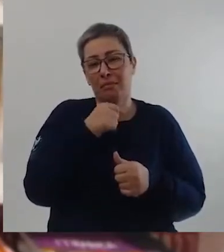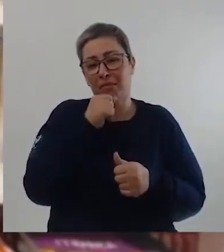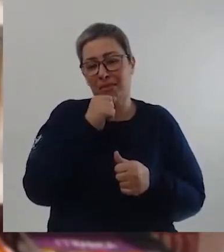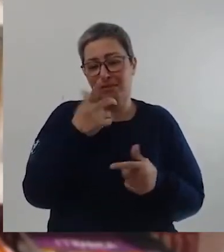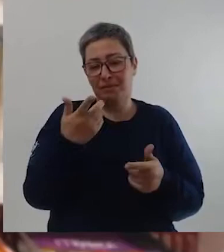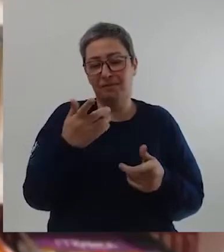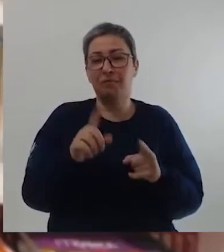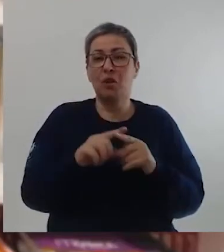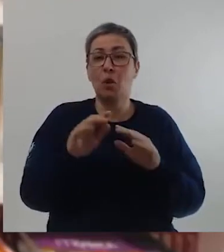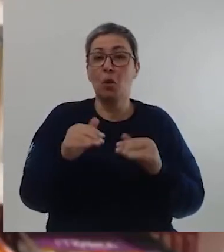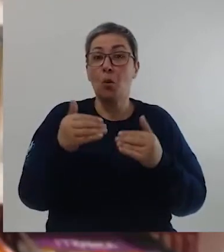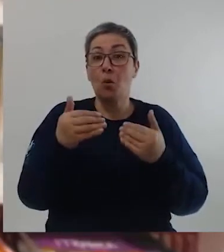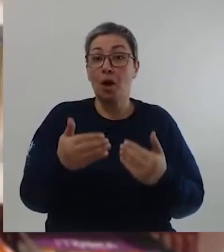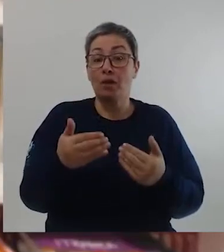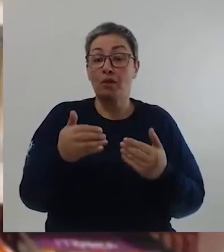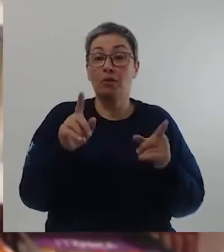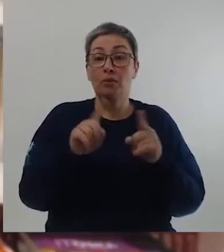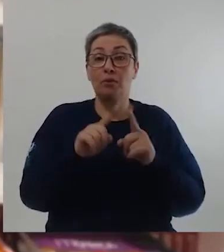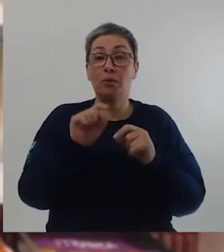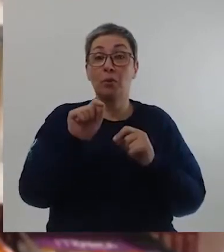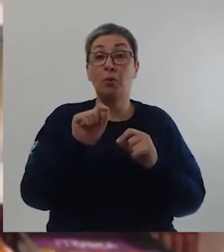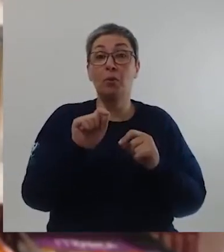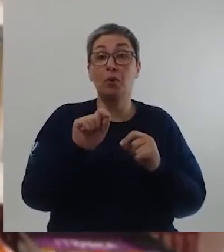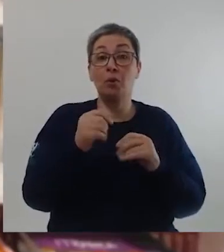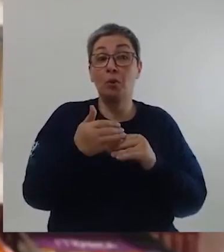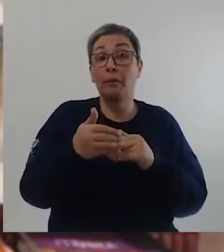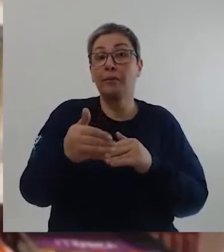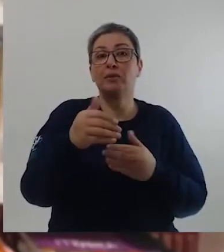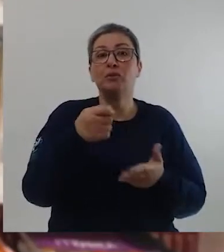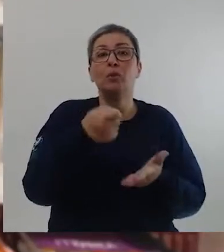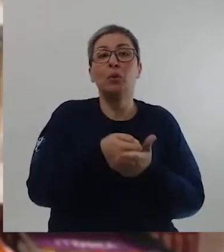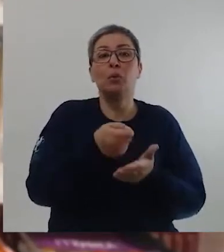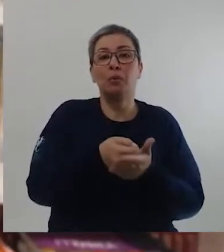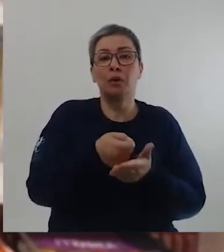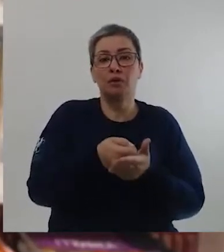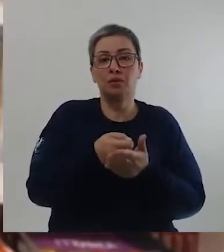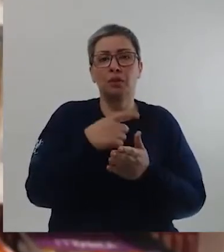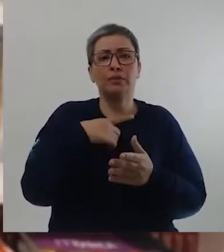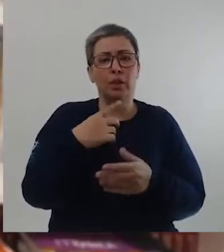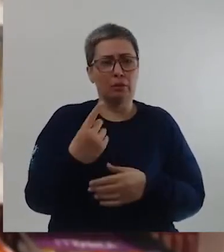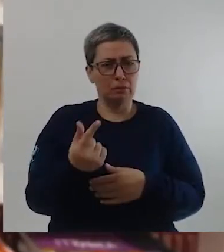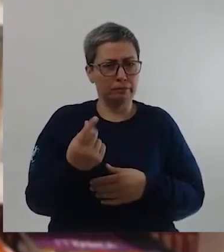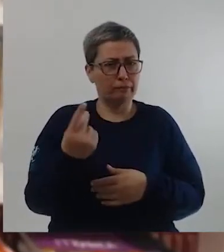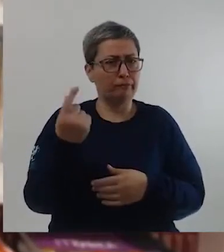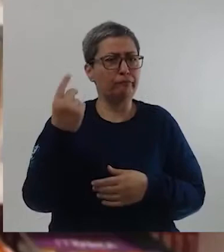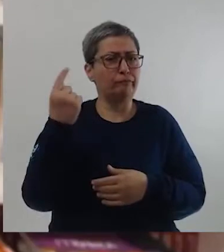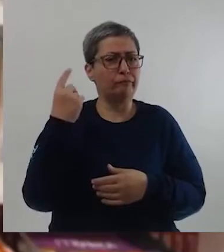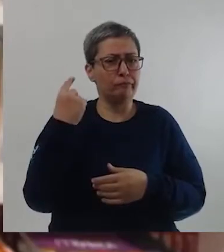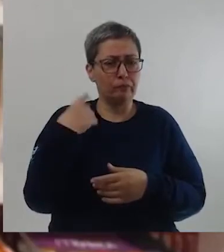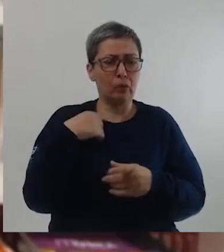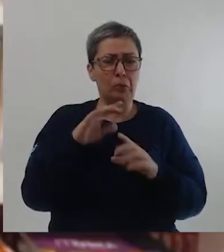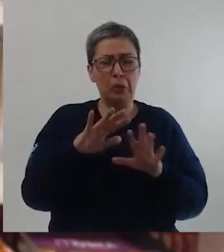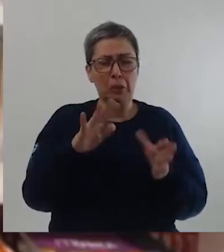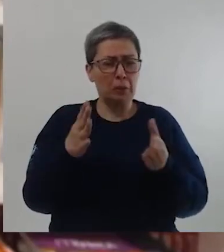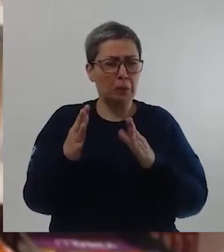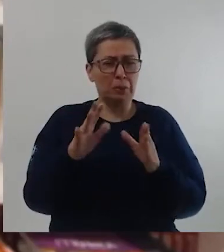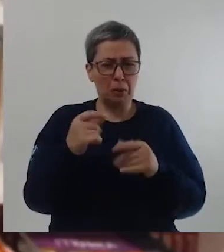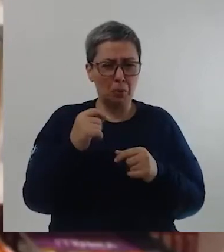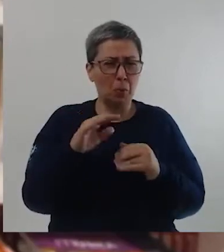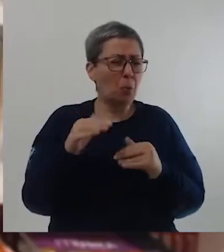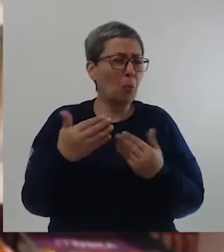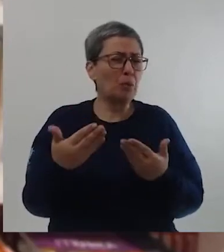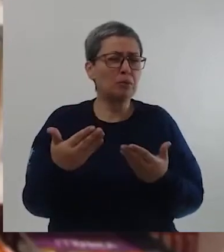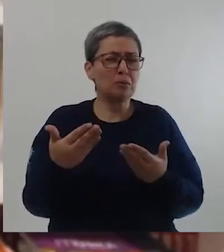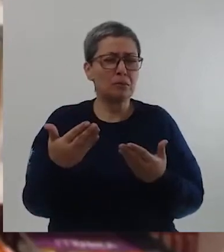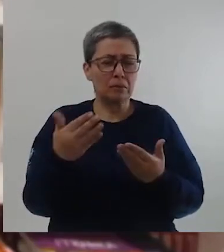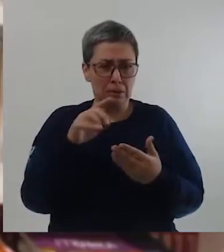vejo quando ele passou a ser obrigatório né Isso já faz muito tempo você sabe mais ou